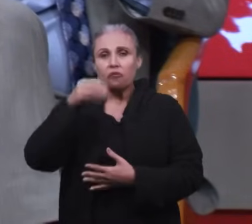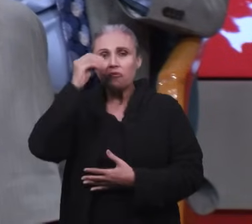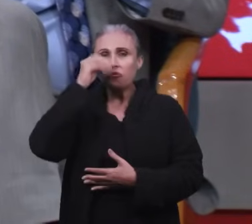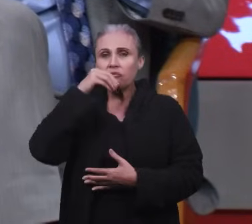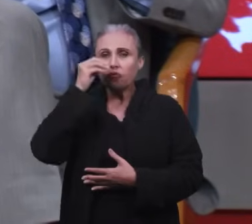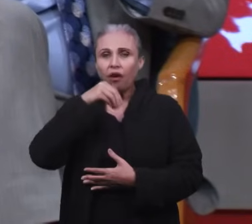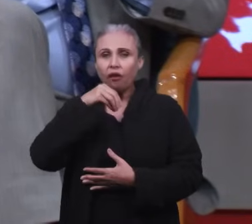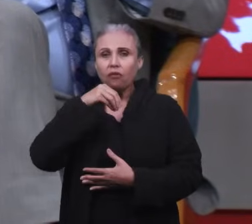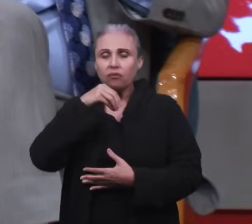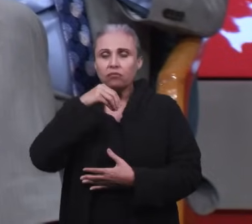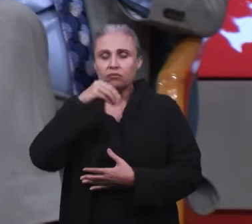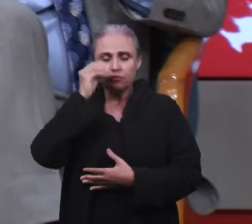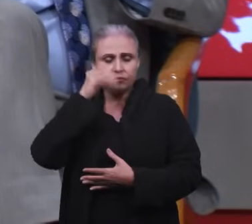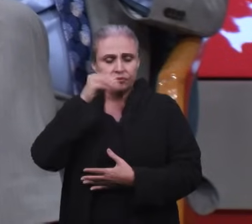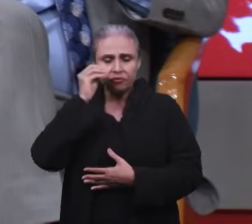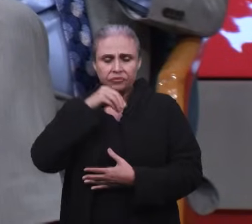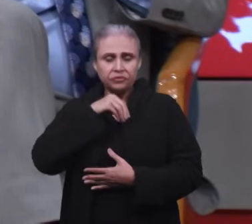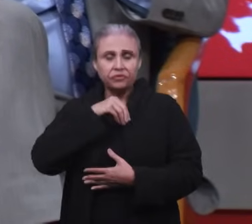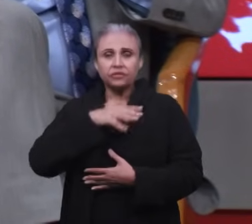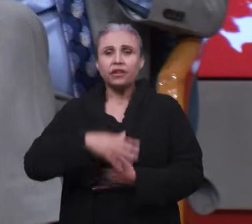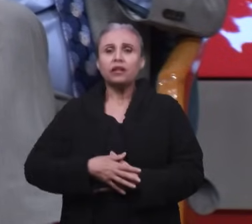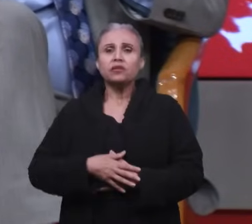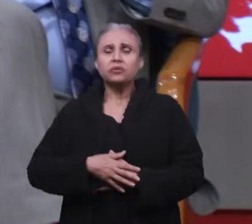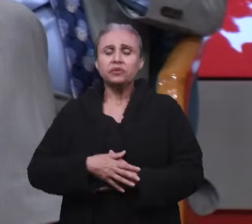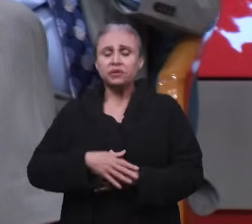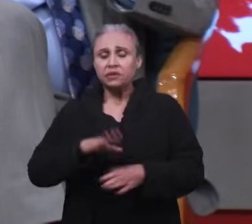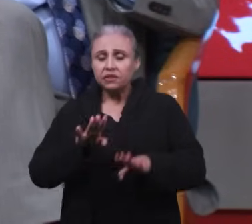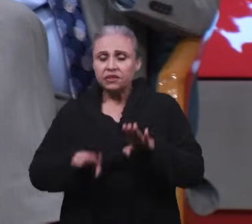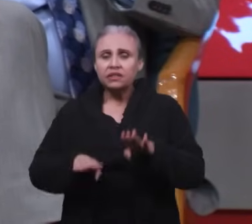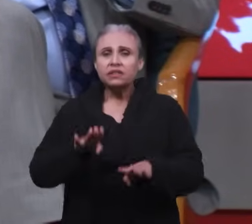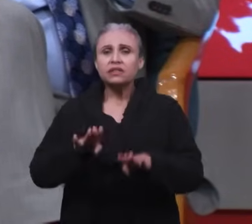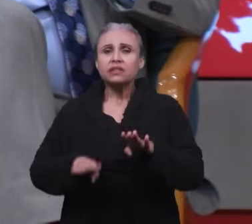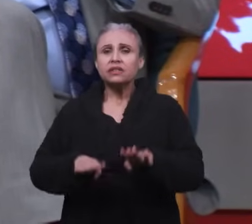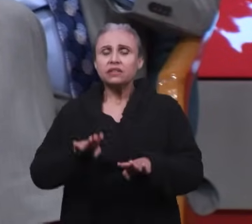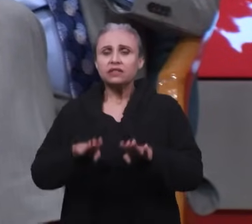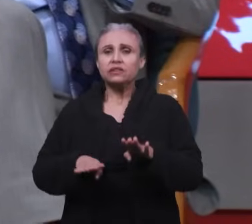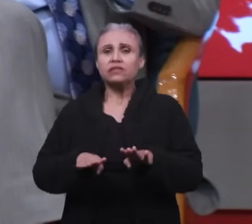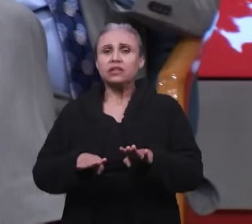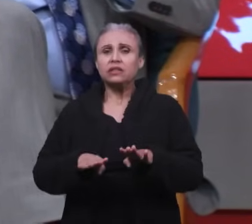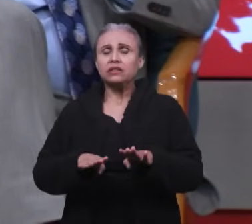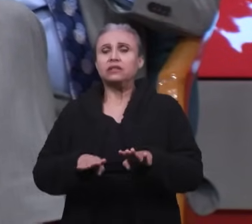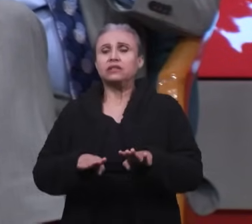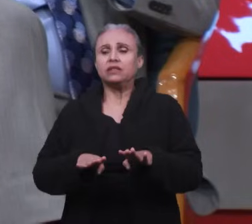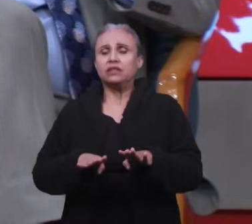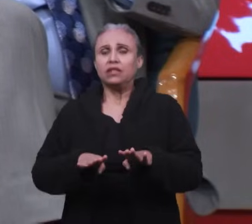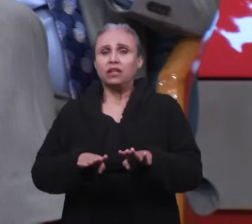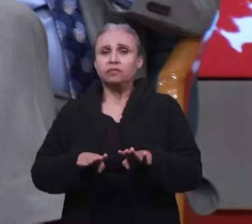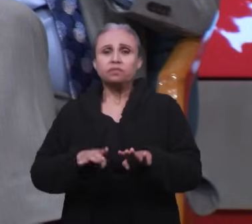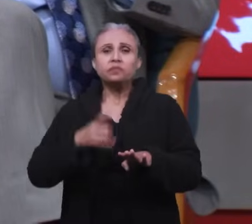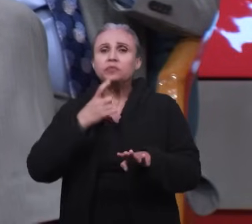corpo fraco, porque esse órgão, às vezes, por um baixo